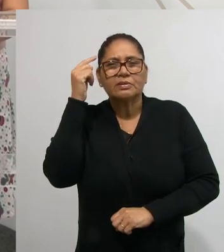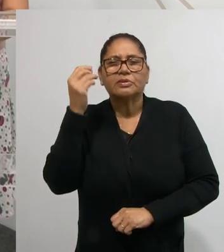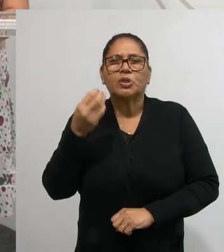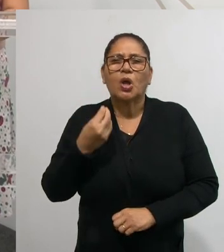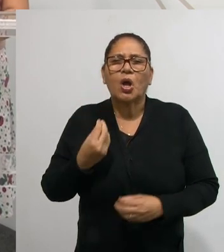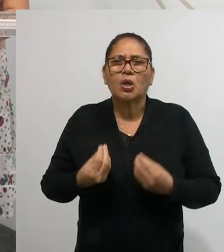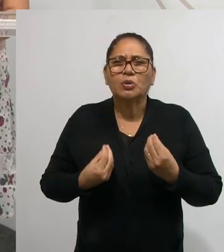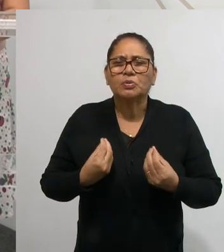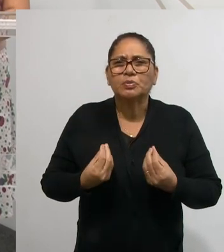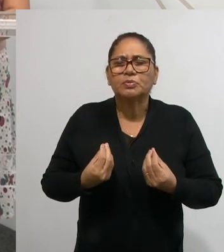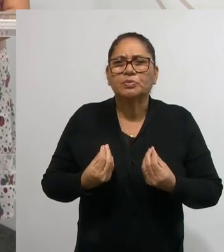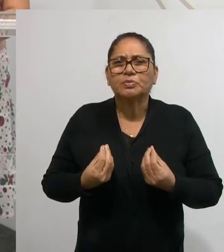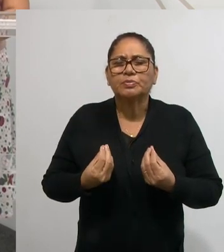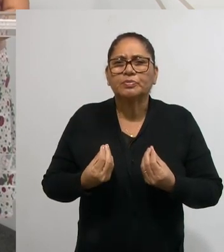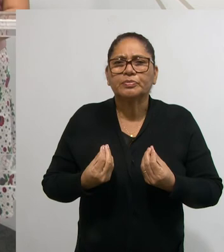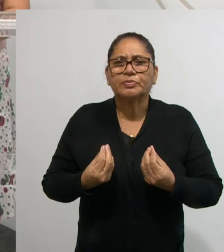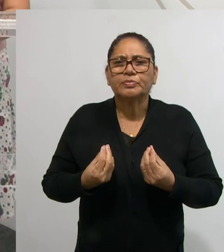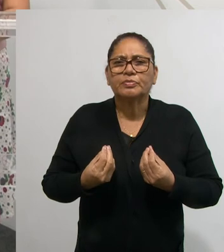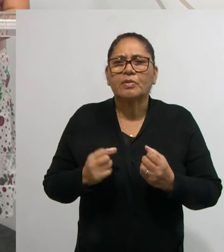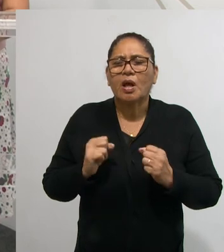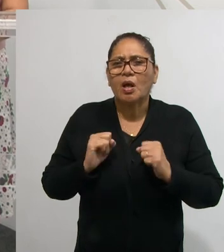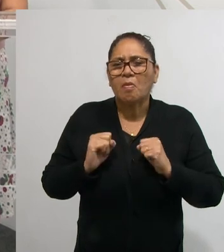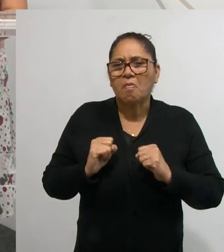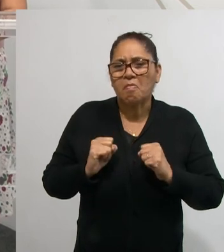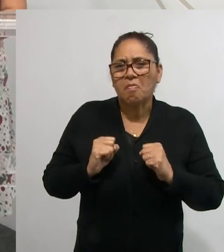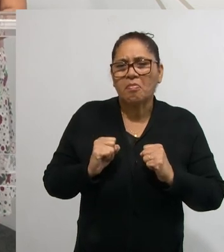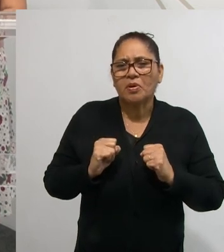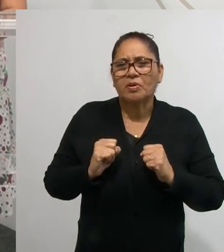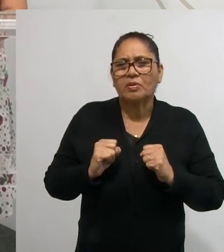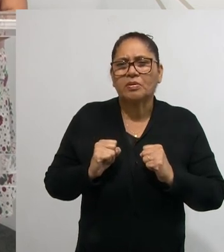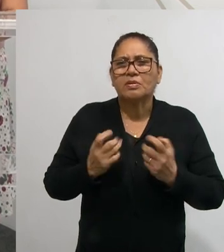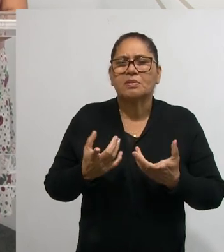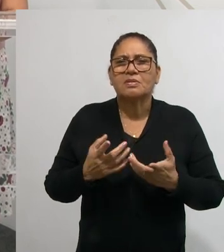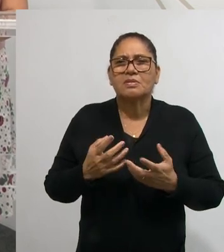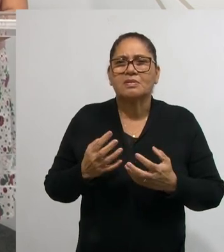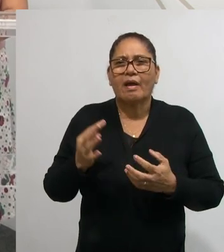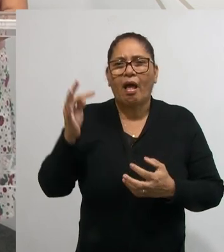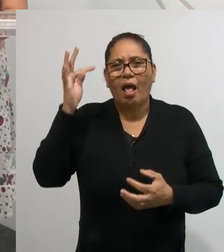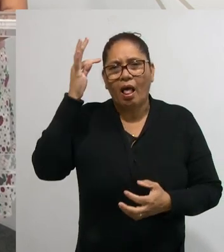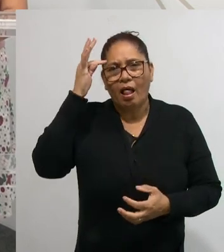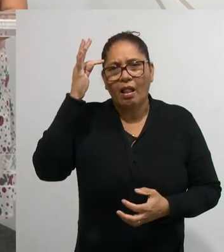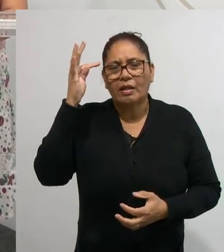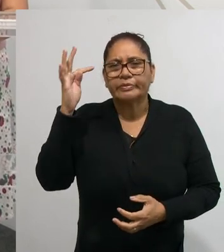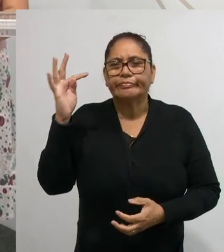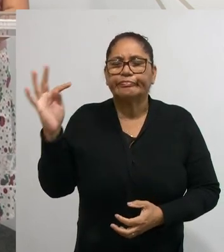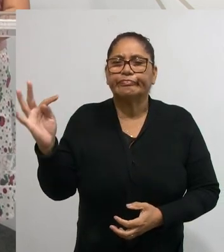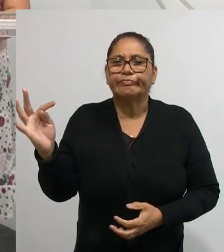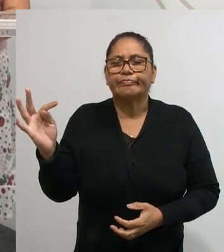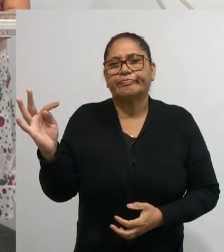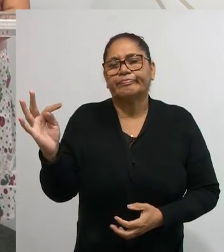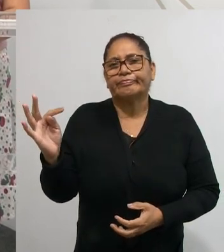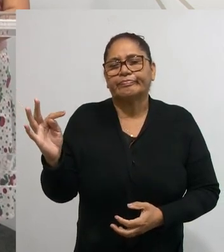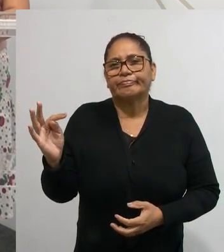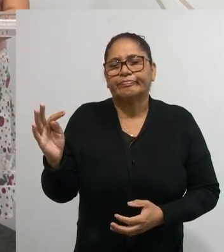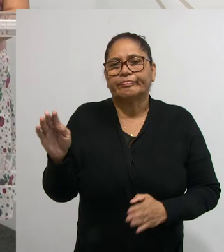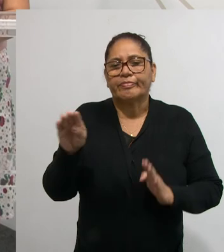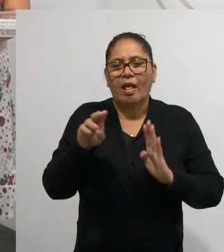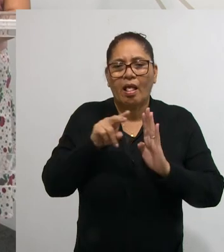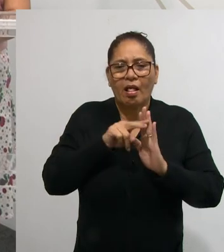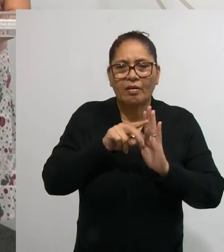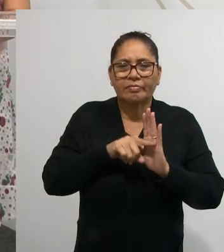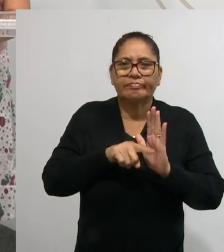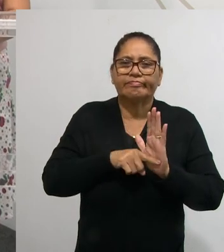pensada né e posta a luz de uma teoria possa a luz de um método realmente